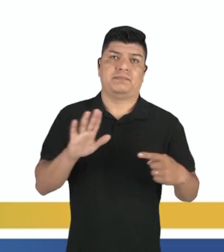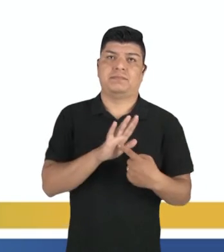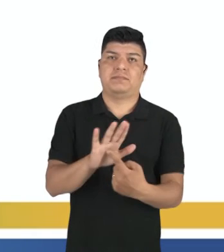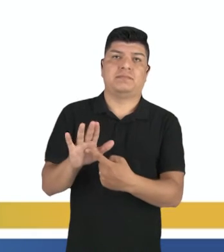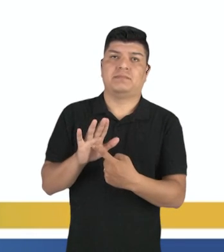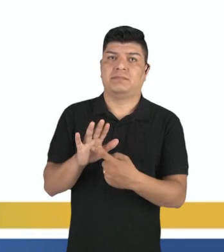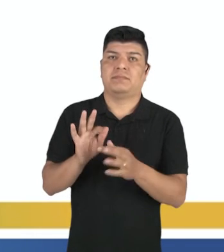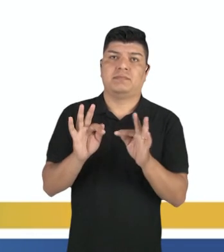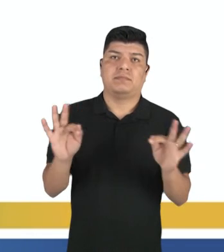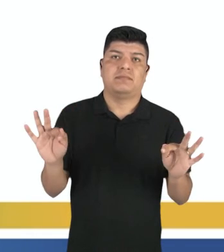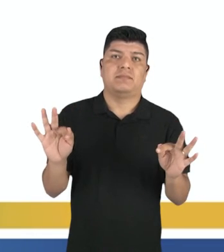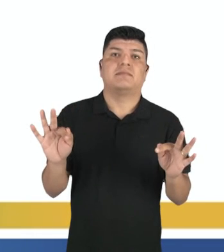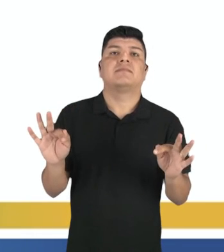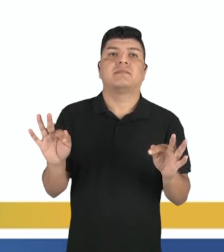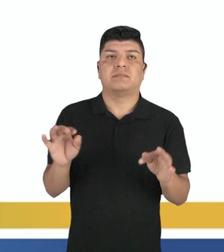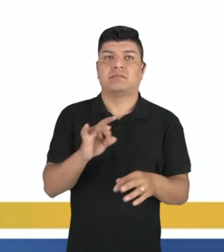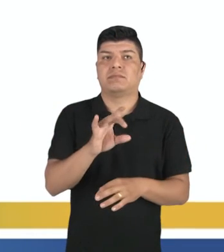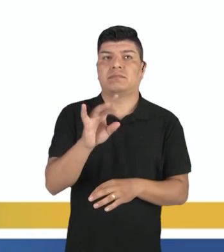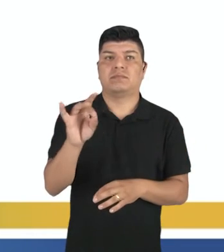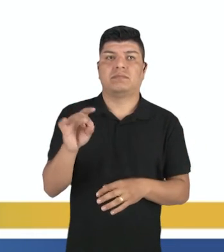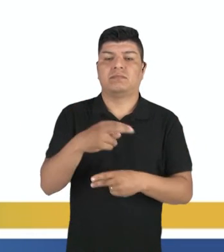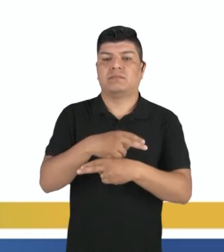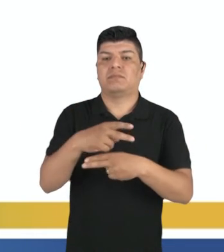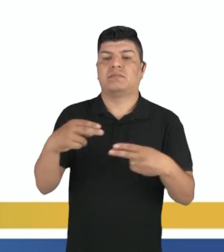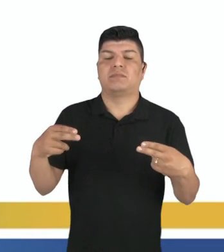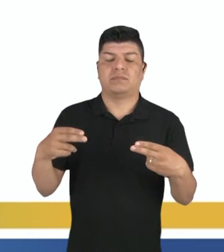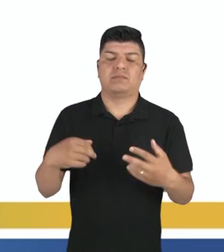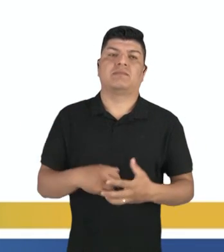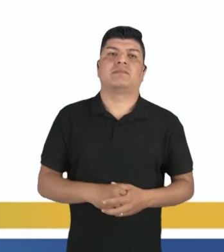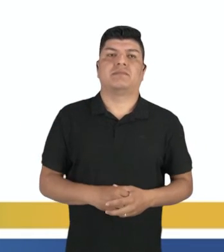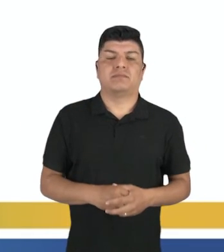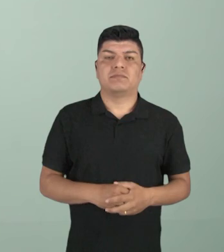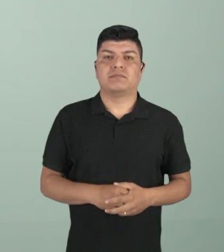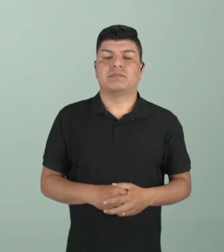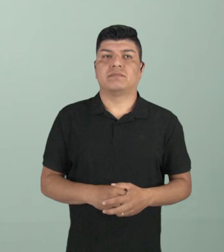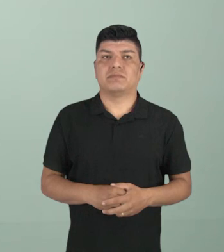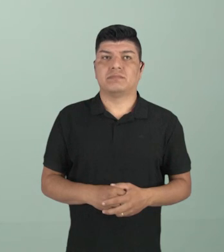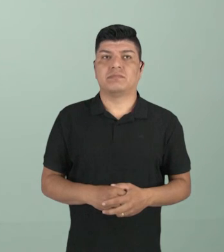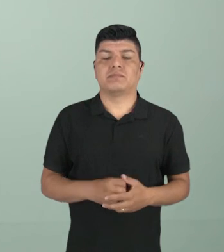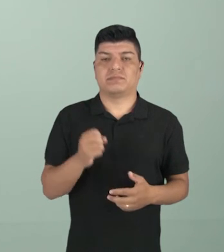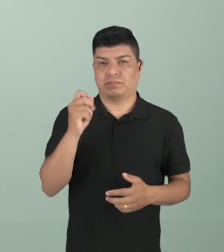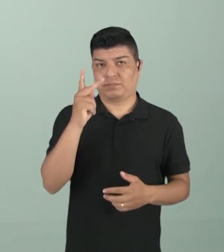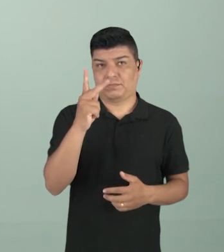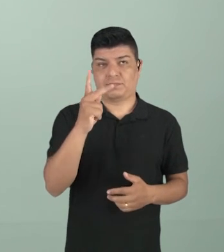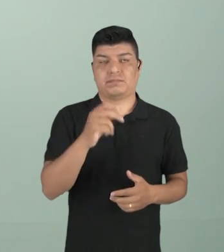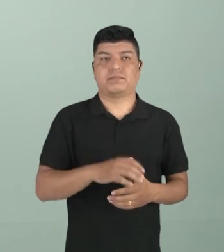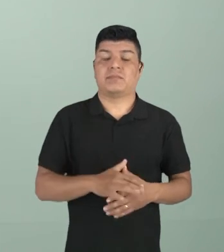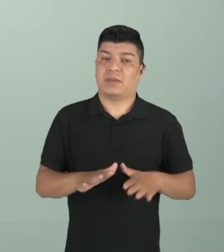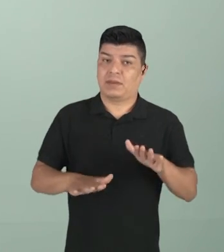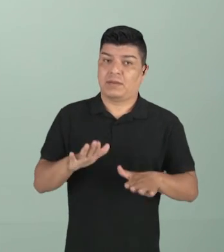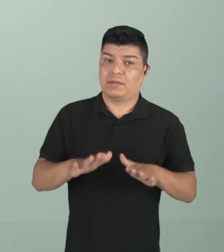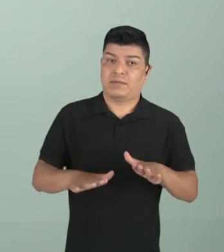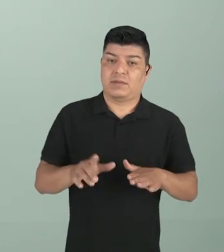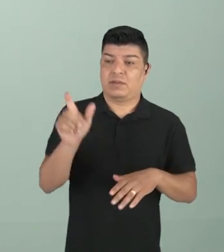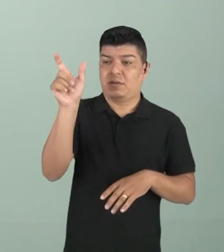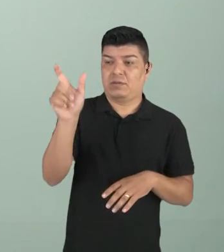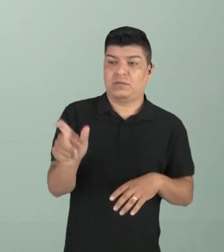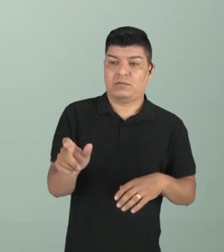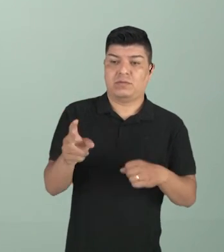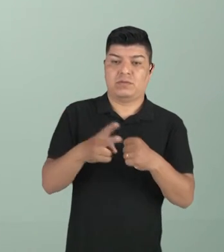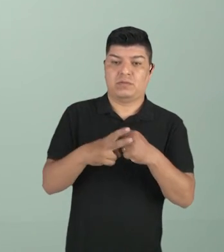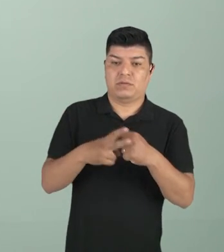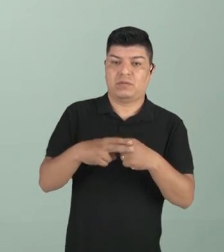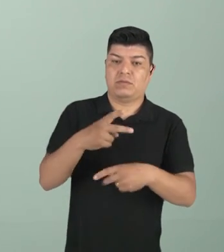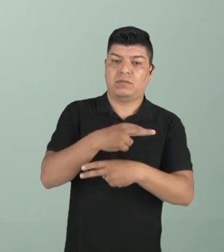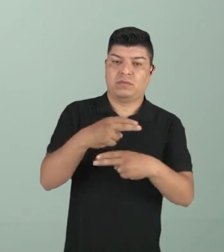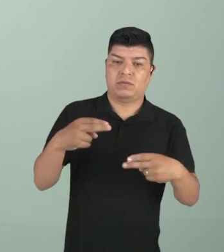das funções sintáticas de sujeito e objeto, ok? Que normalmente é sujeito, verbo e